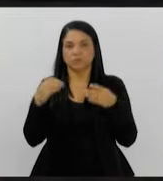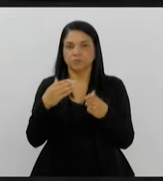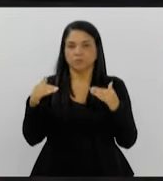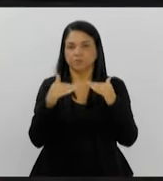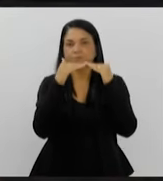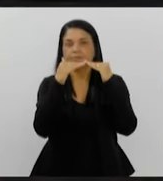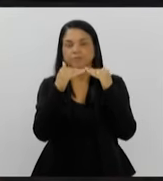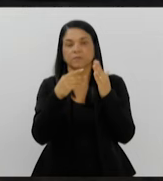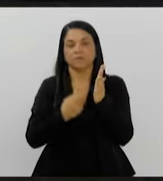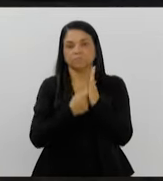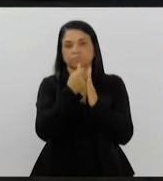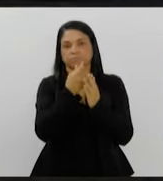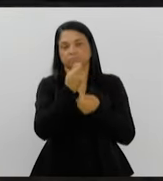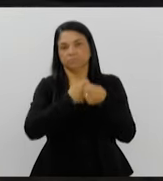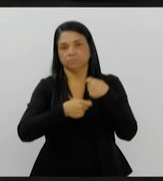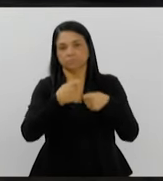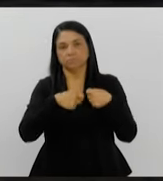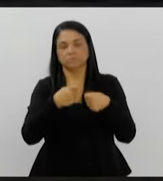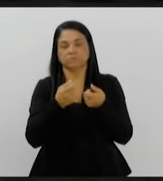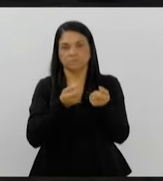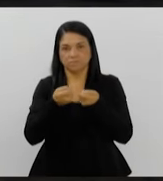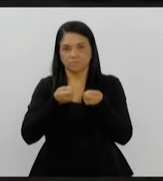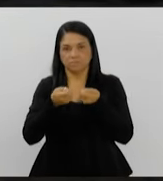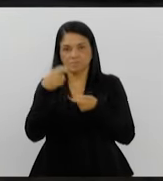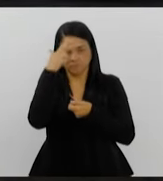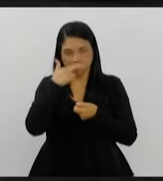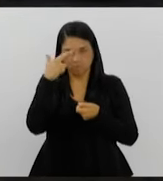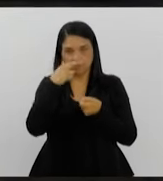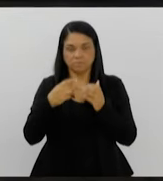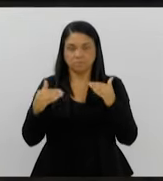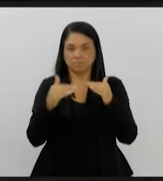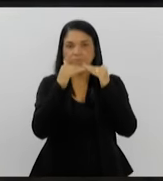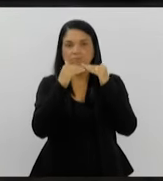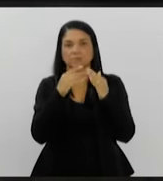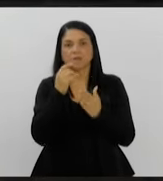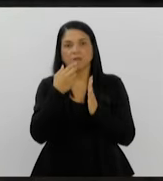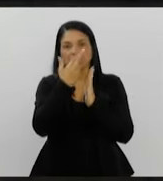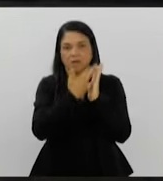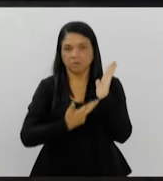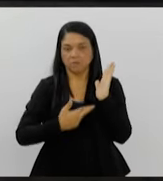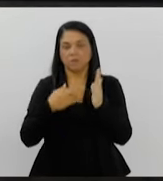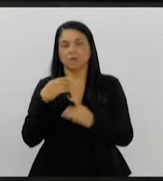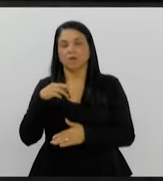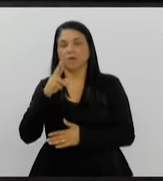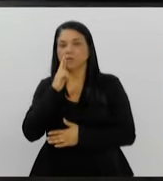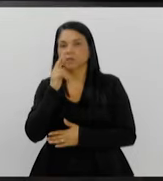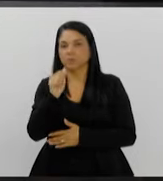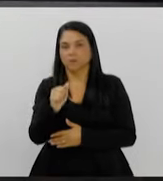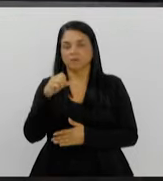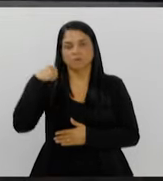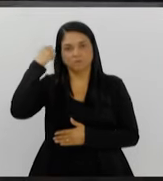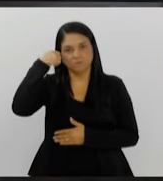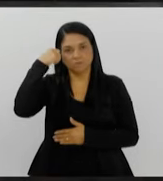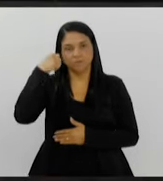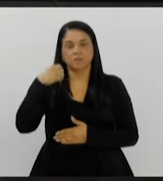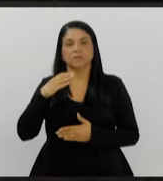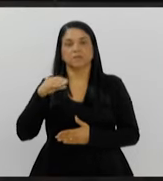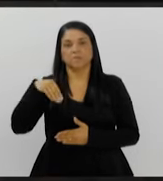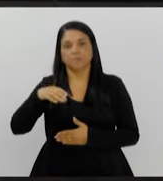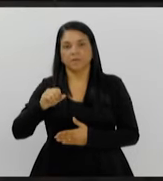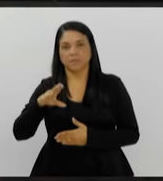de orçamento Finanças fiscalização financeira e controle favorável relatoria dos deputados Rodrigo amorm Samuel malafa e Carlos